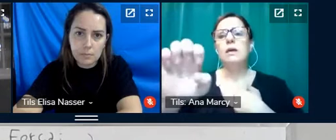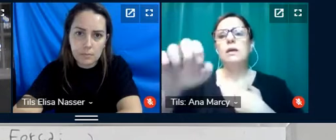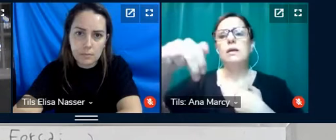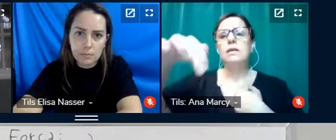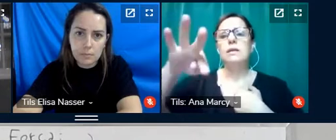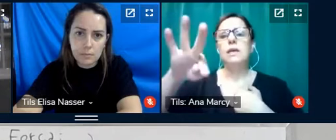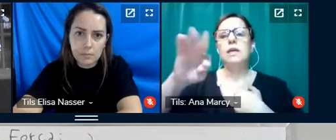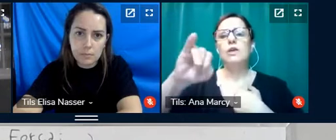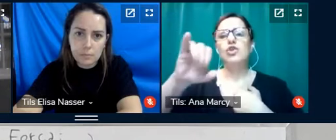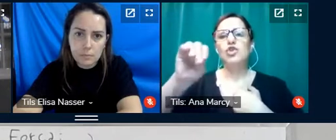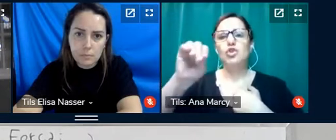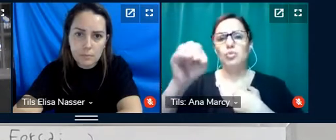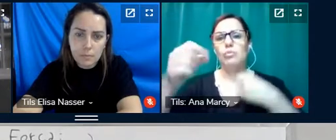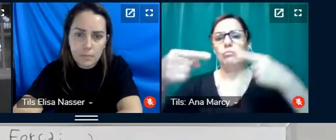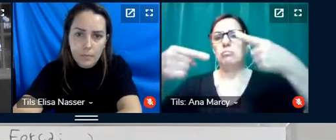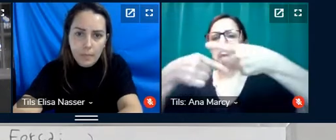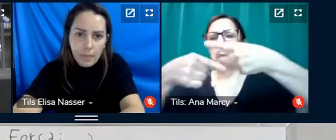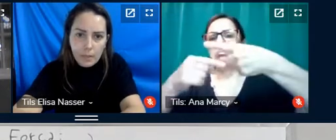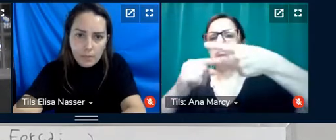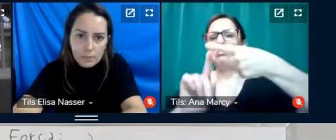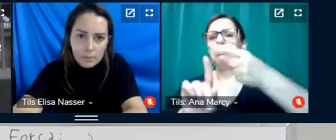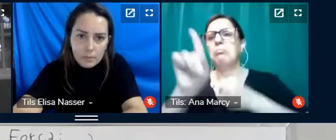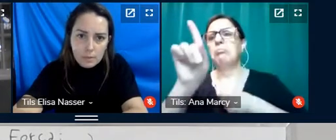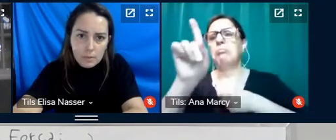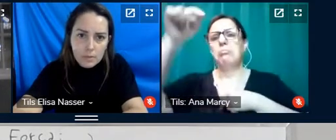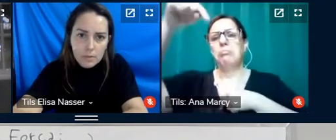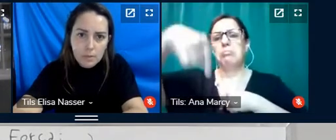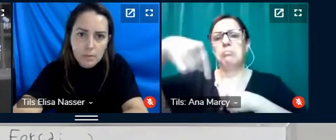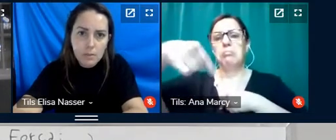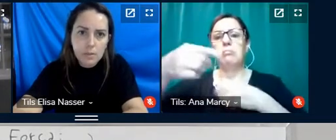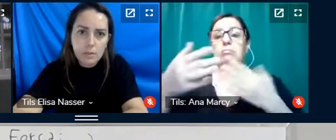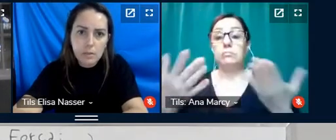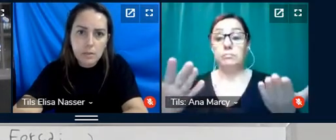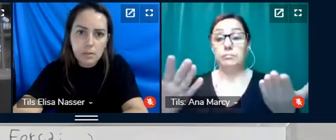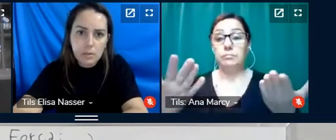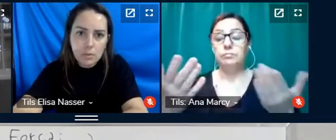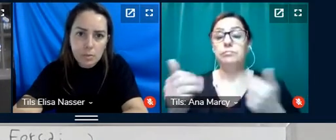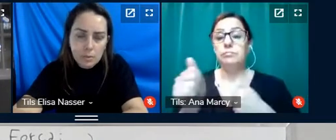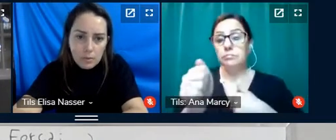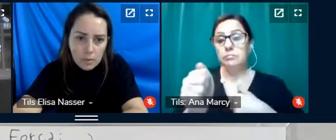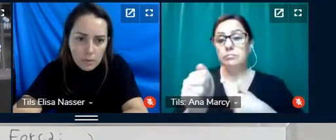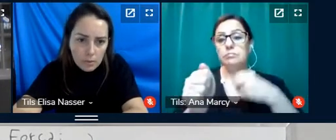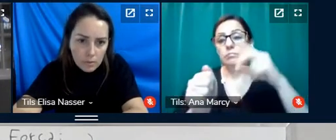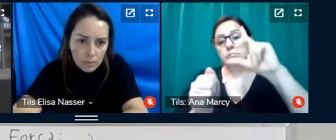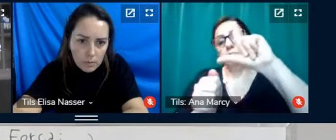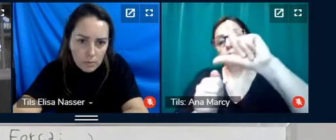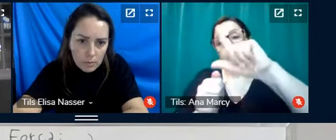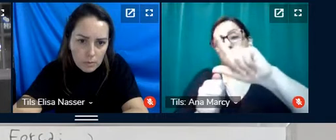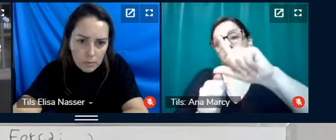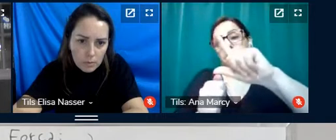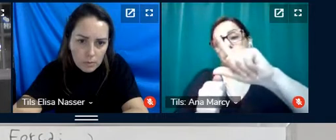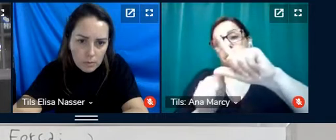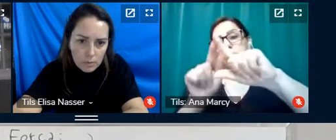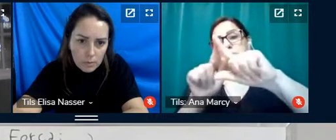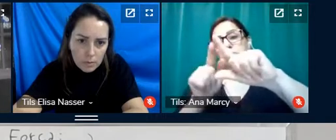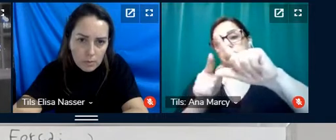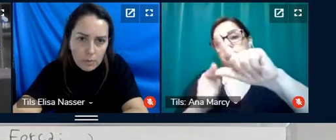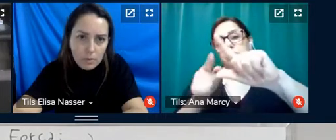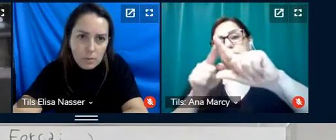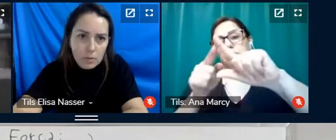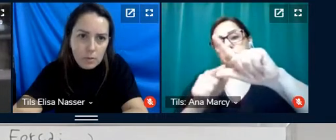sentido. A direção marca, né, uma referência com um determinado plano,